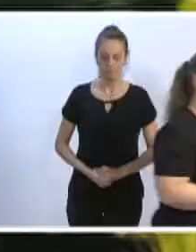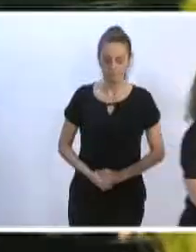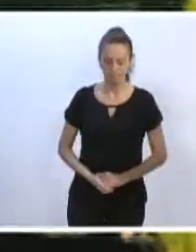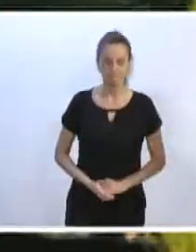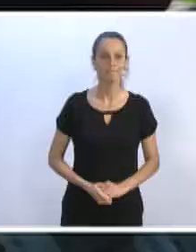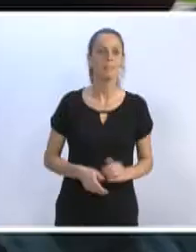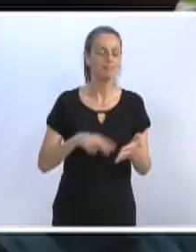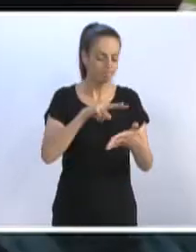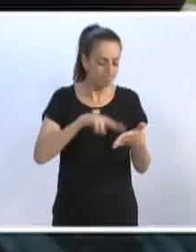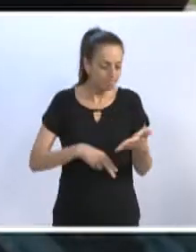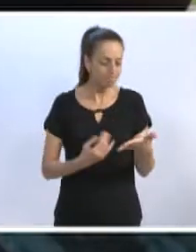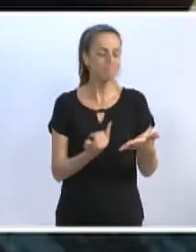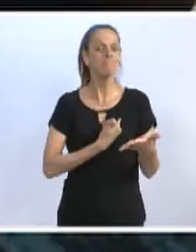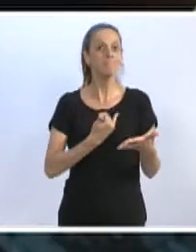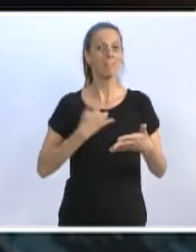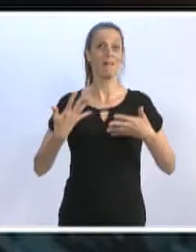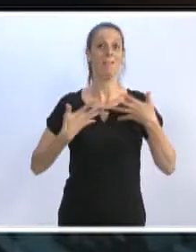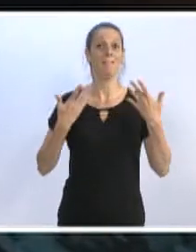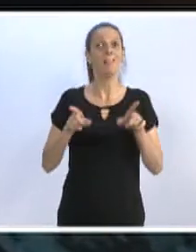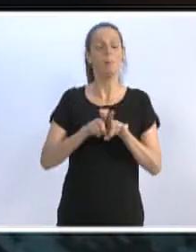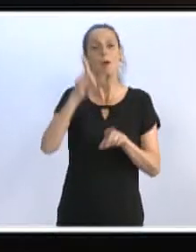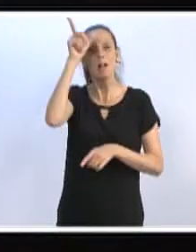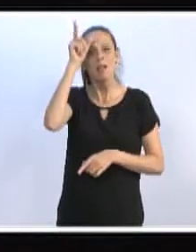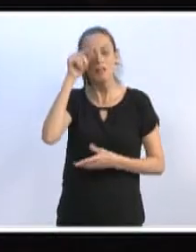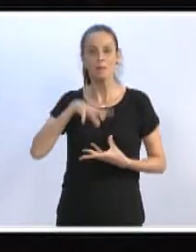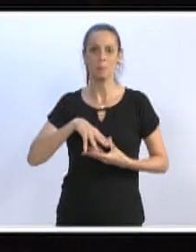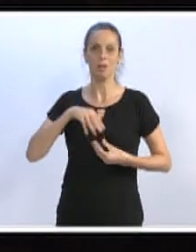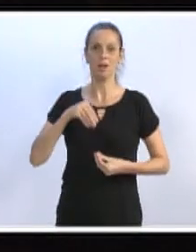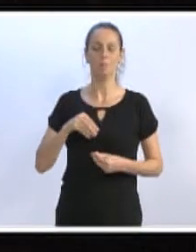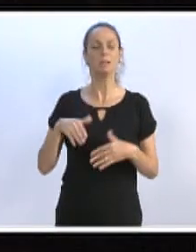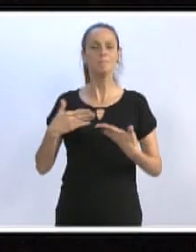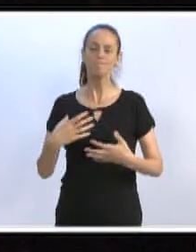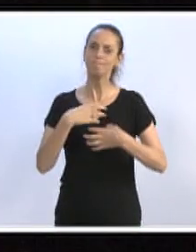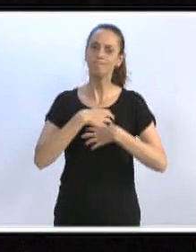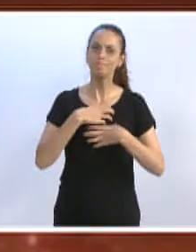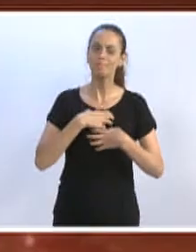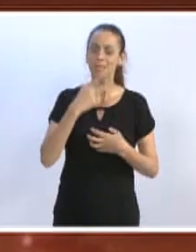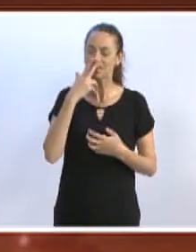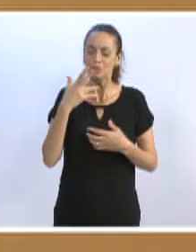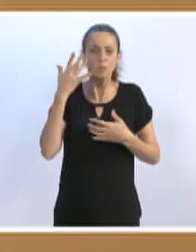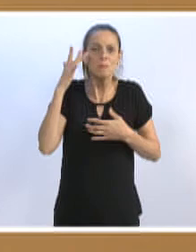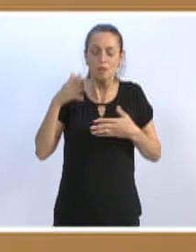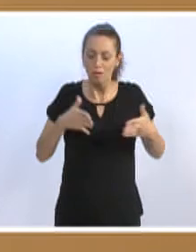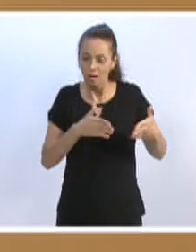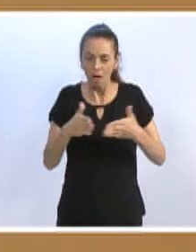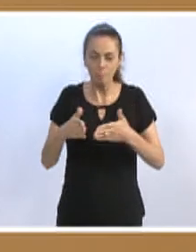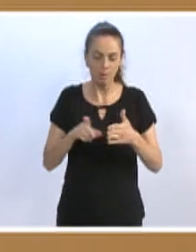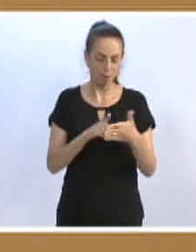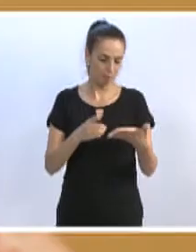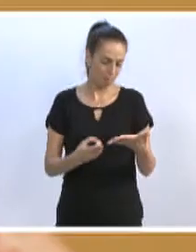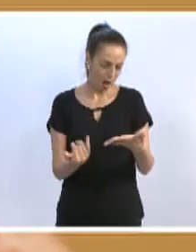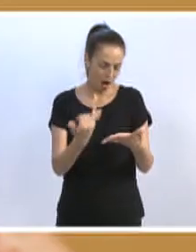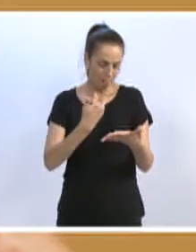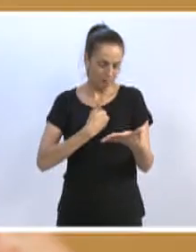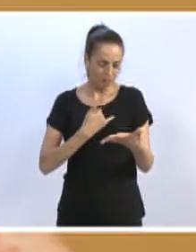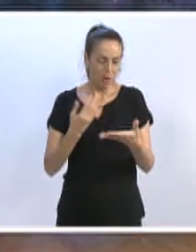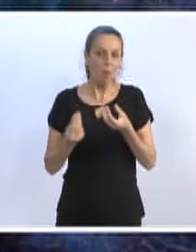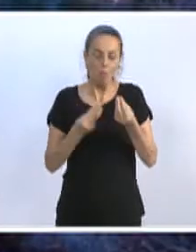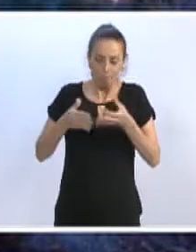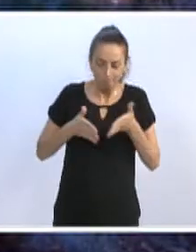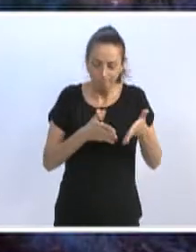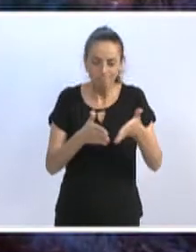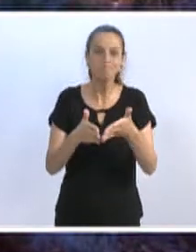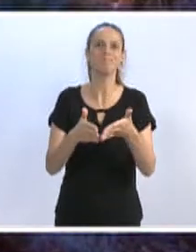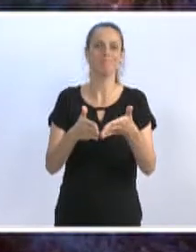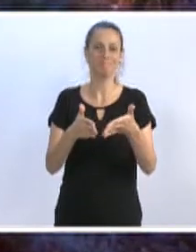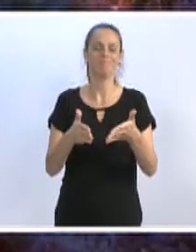mais lindos de alegria e alívio para a alma. Quando nos sentimos sem direção, ela é o colírio para os olhos e bússola para